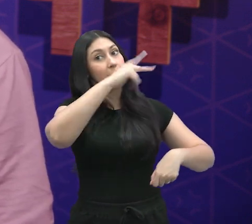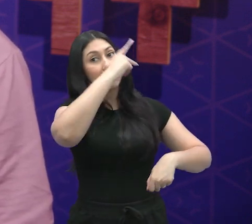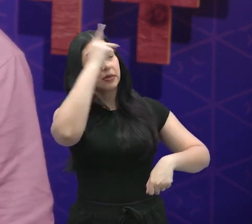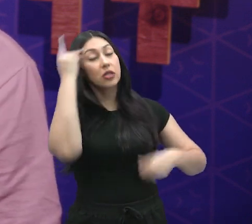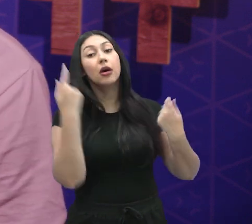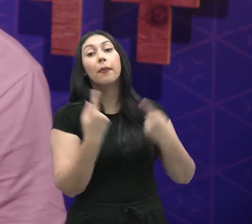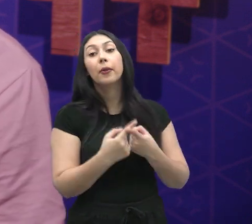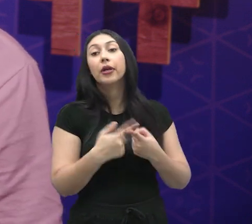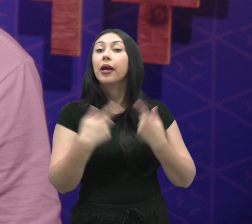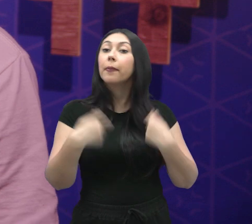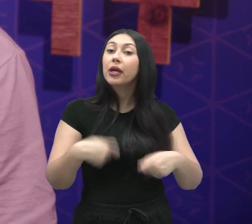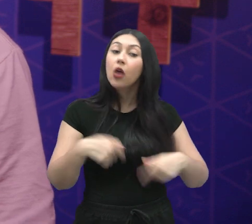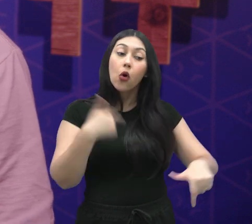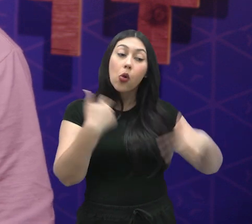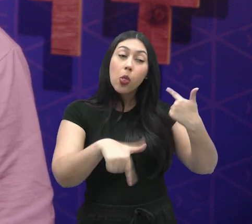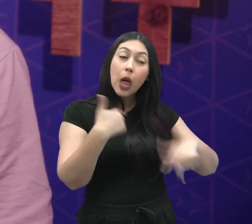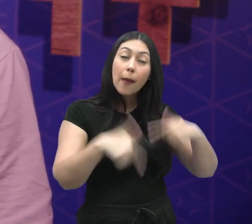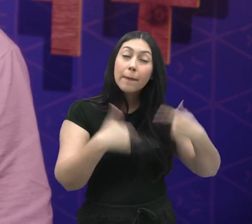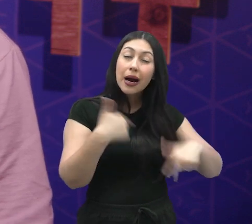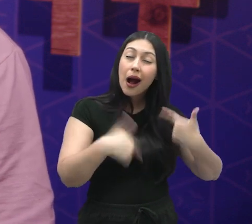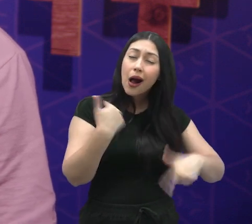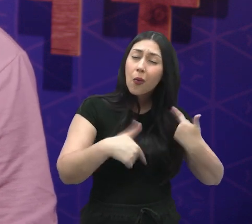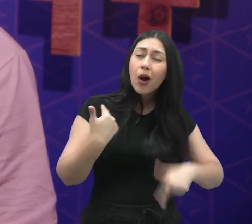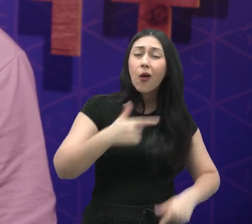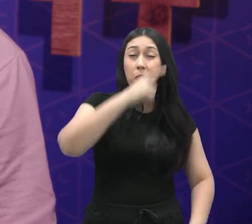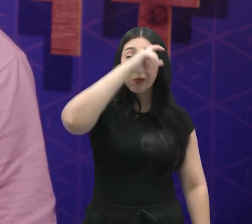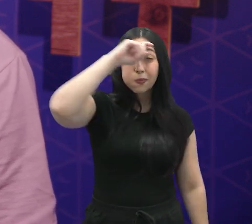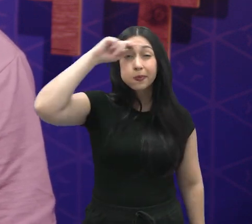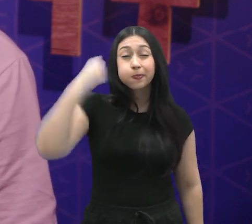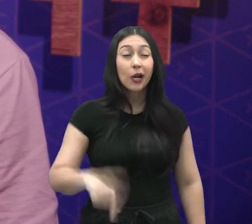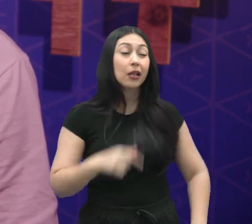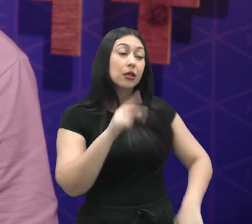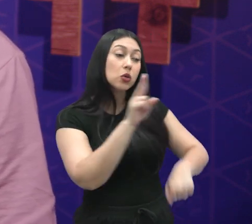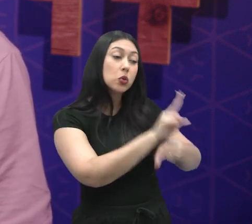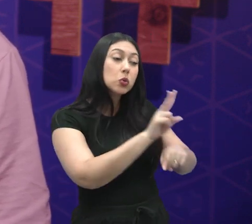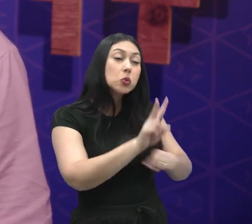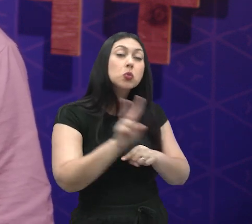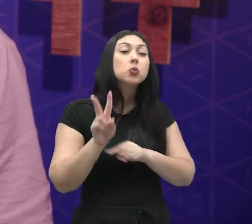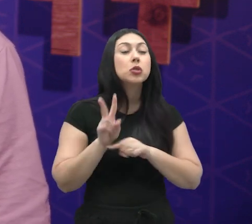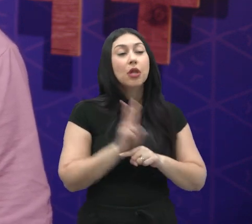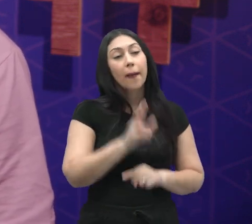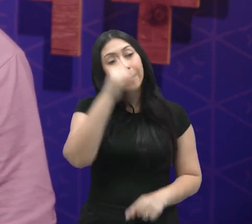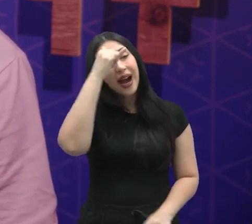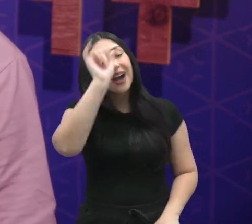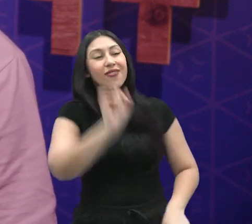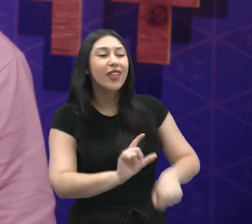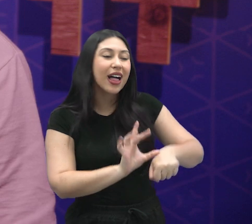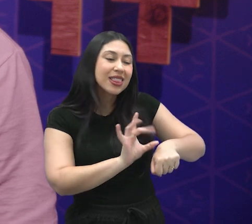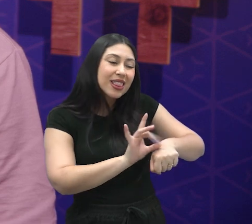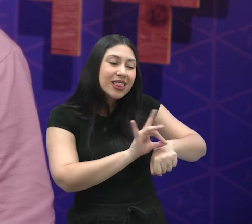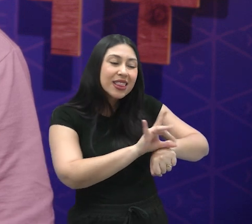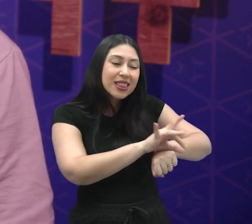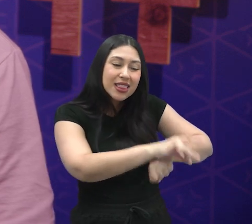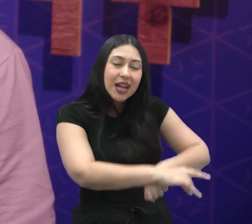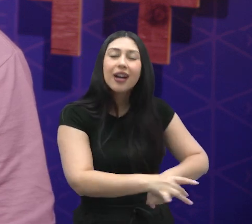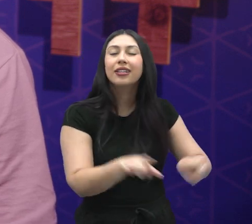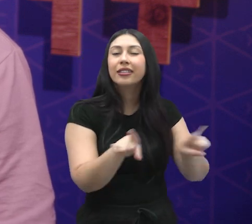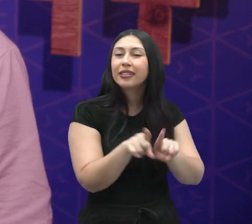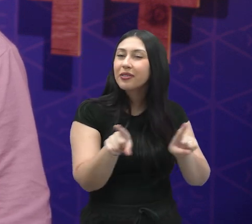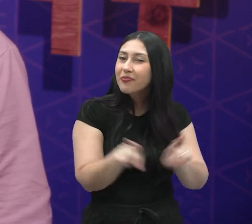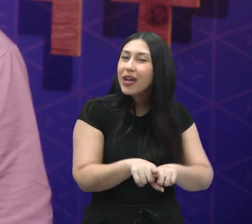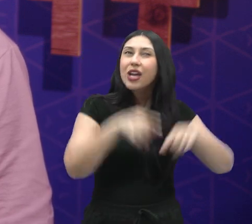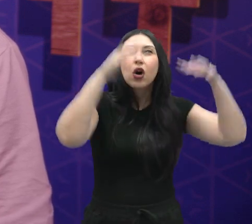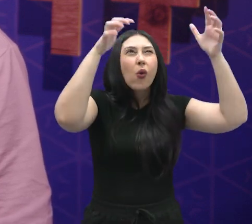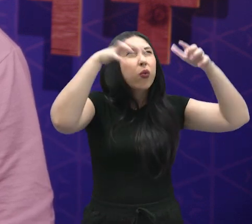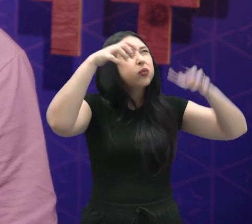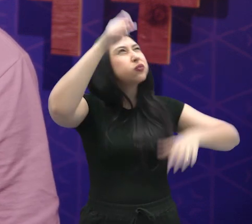o ser humano ele passou a ter que trabalhar do amanhecer até o anoitecer cuidando ali para lidar com praga, lidar